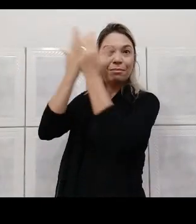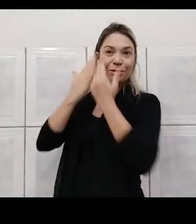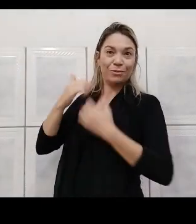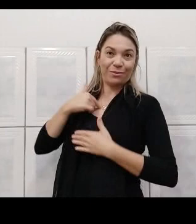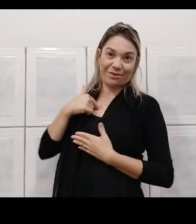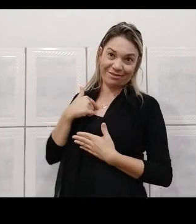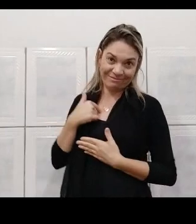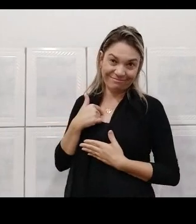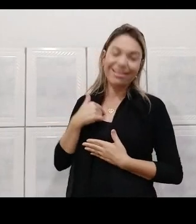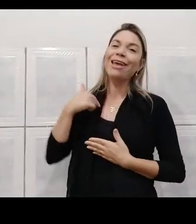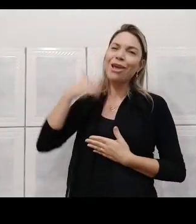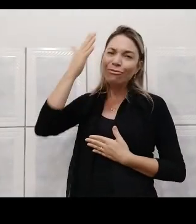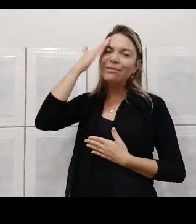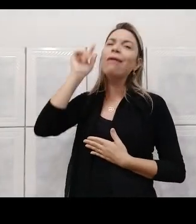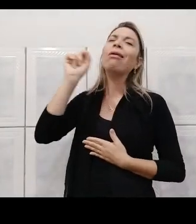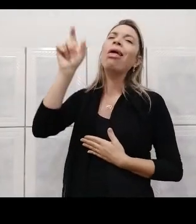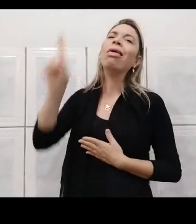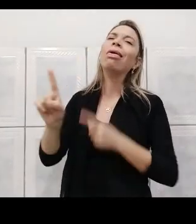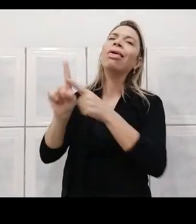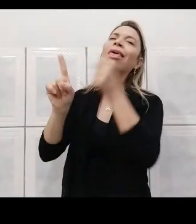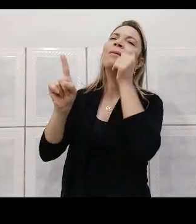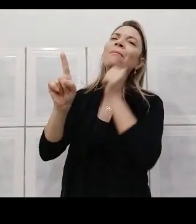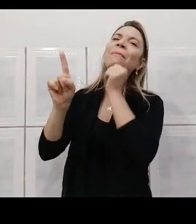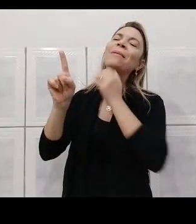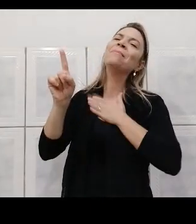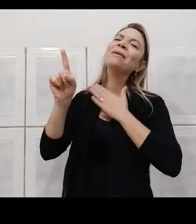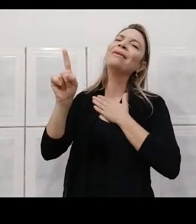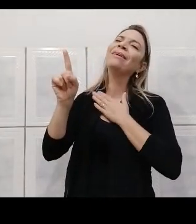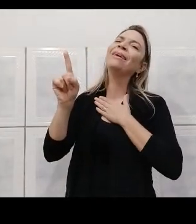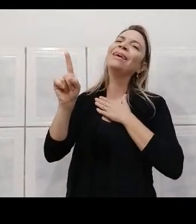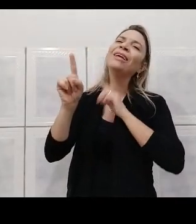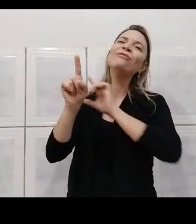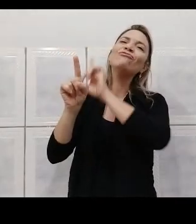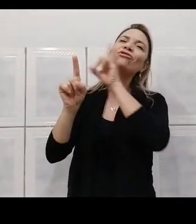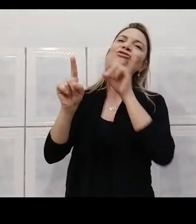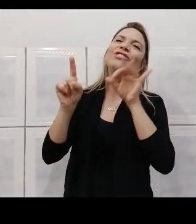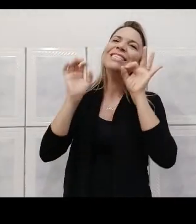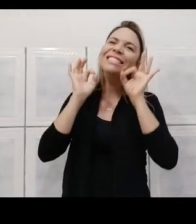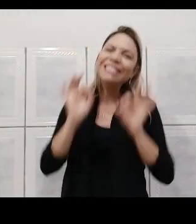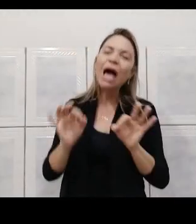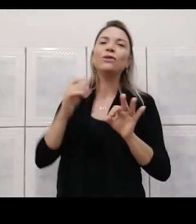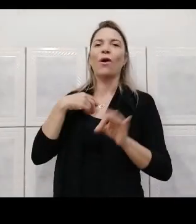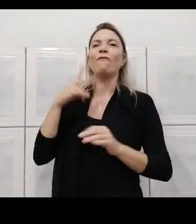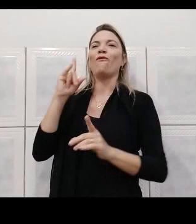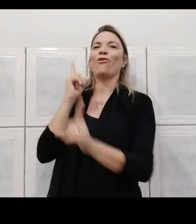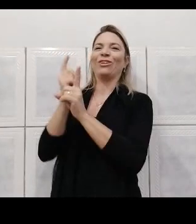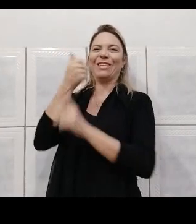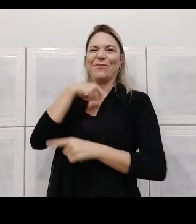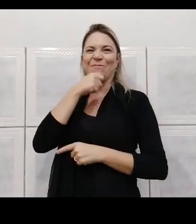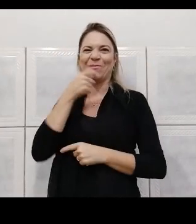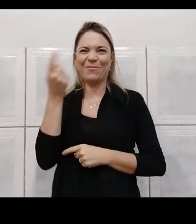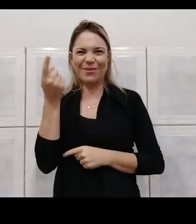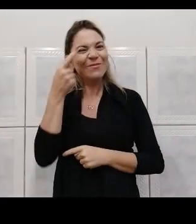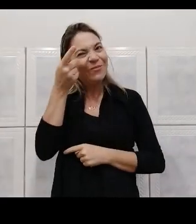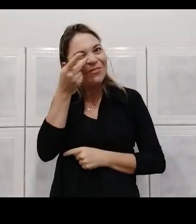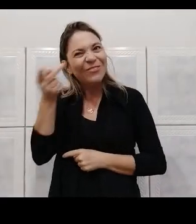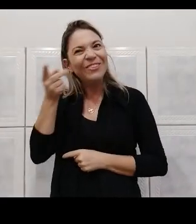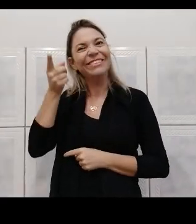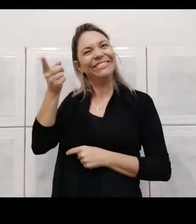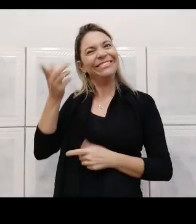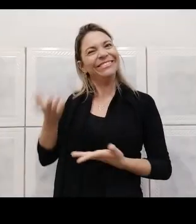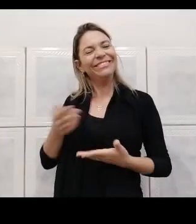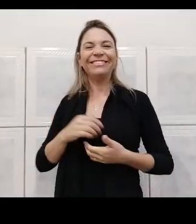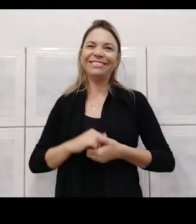e sei que posso encontrá-la no tempo adequado. A maternidade demonstra o amor de Deus pelo ser